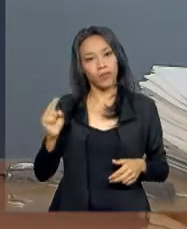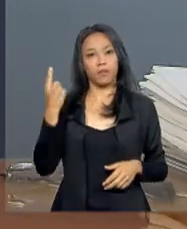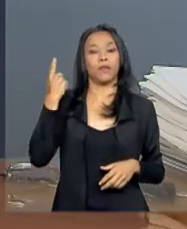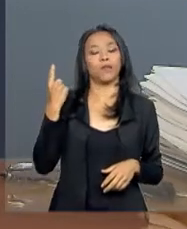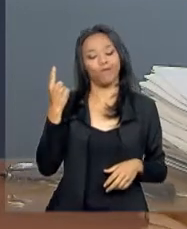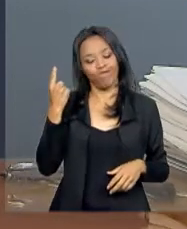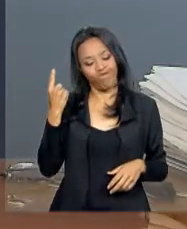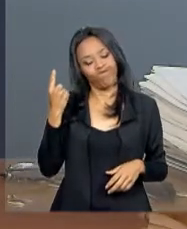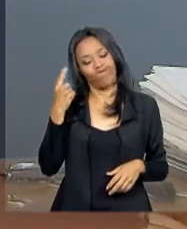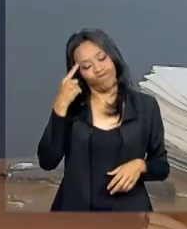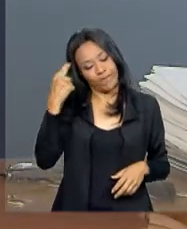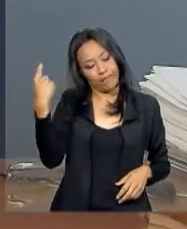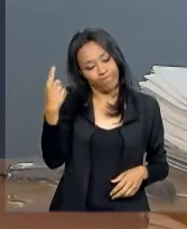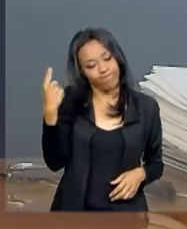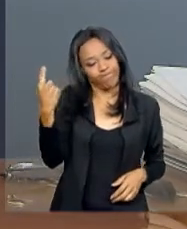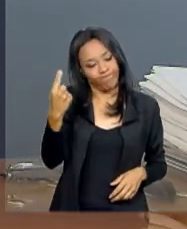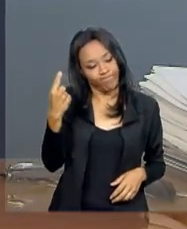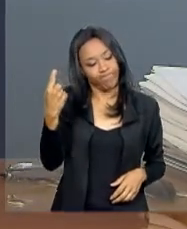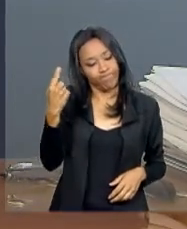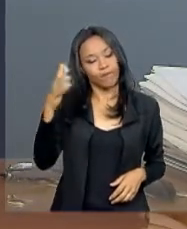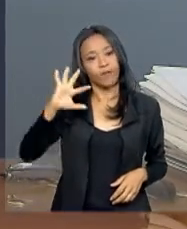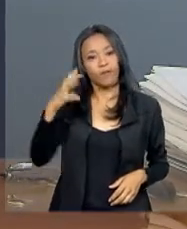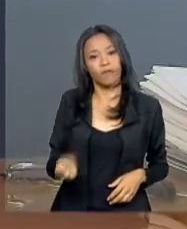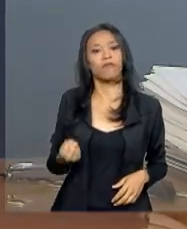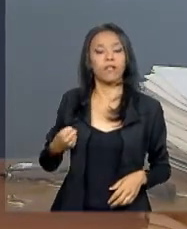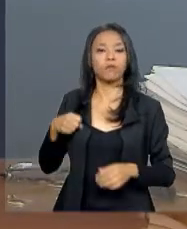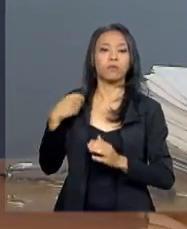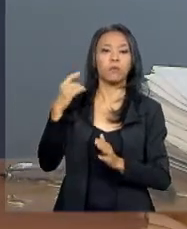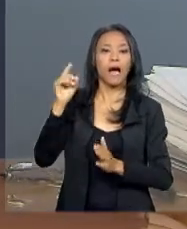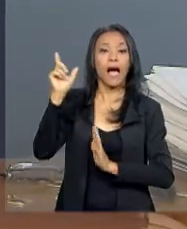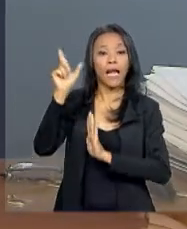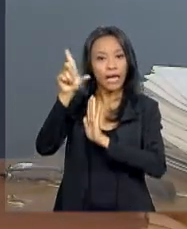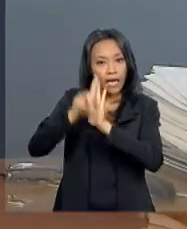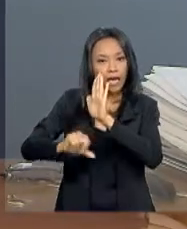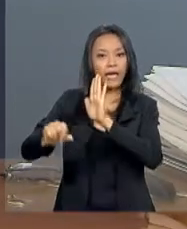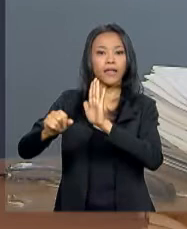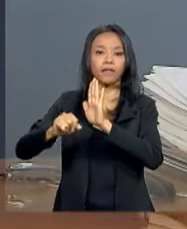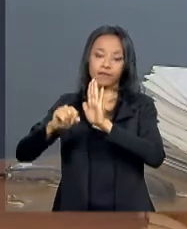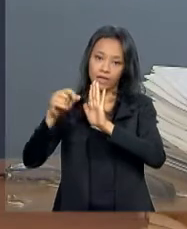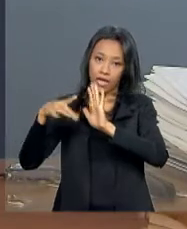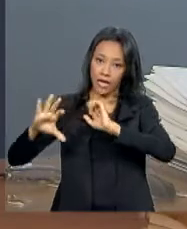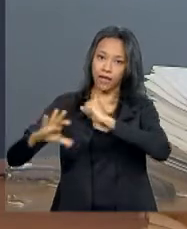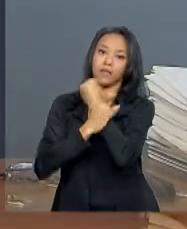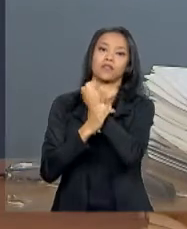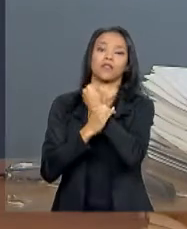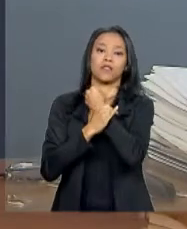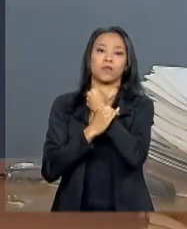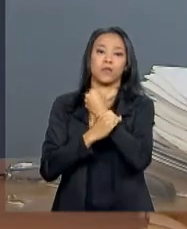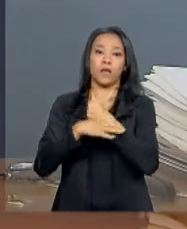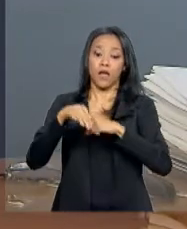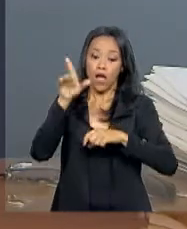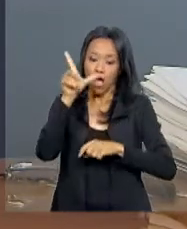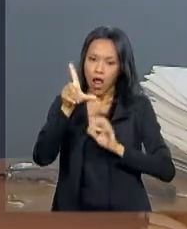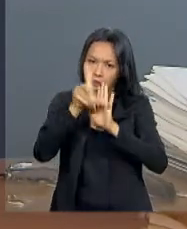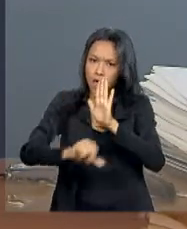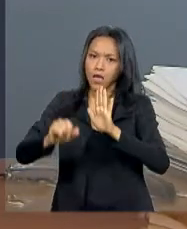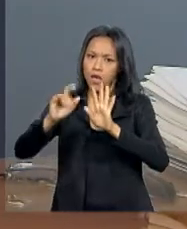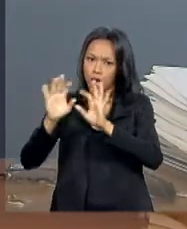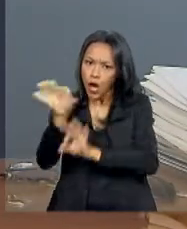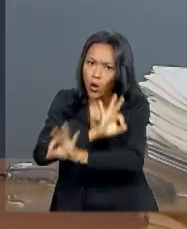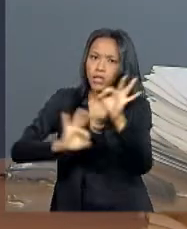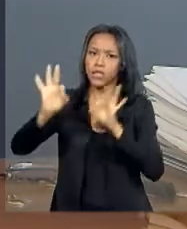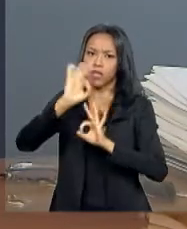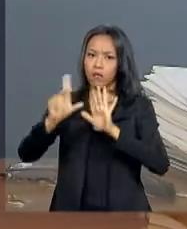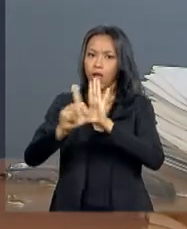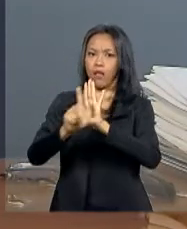a uma ação de GLO, garantia da lei e da ordem, quando as forças armadas passam a integrar,